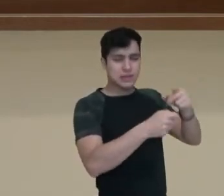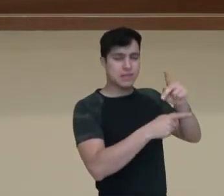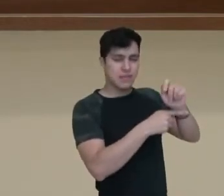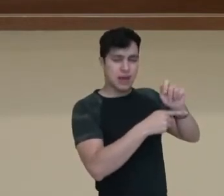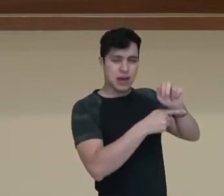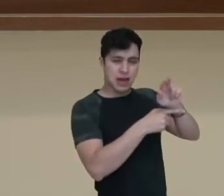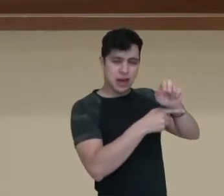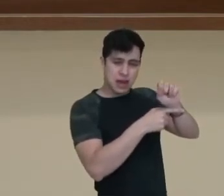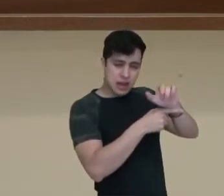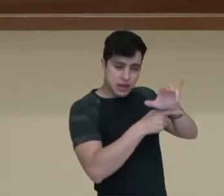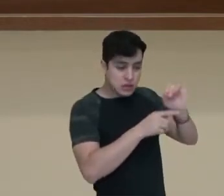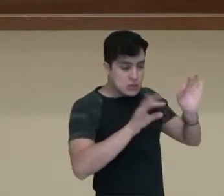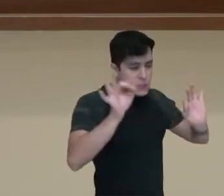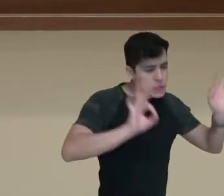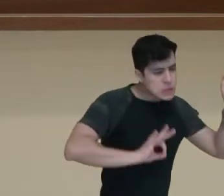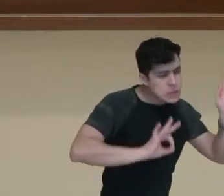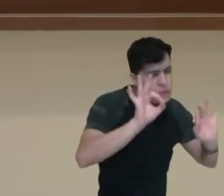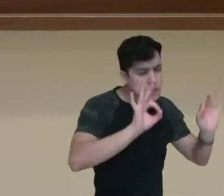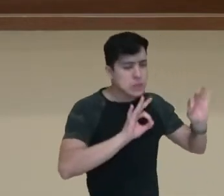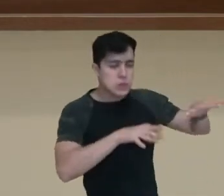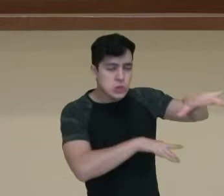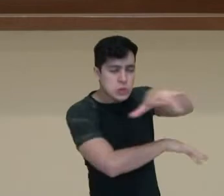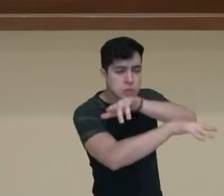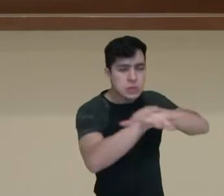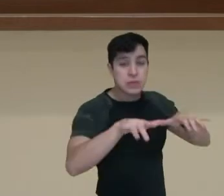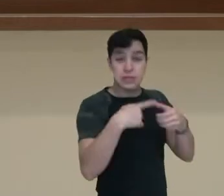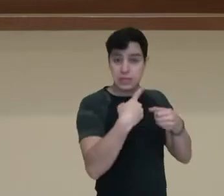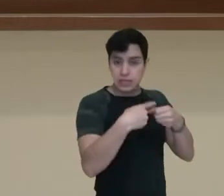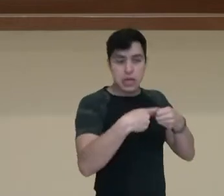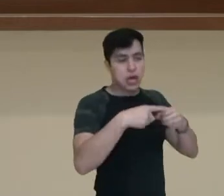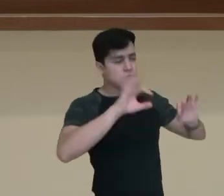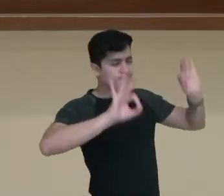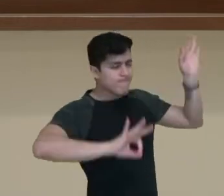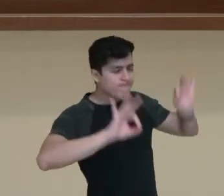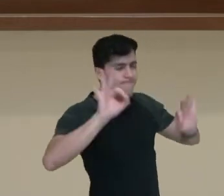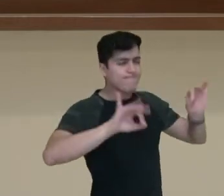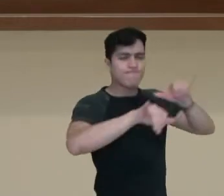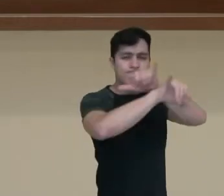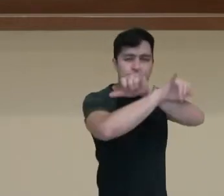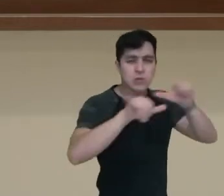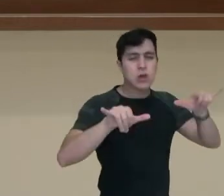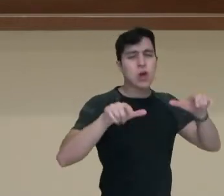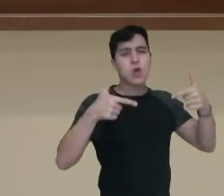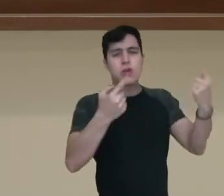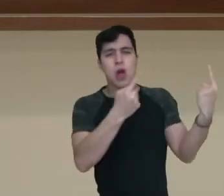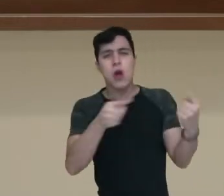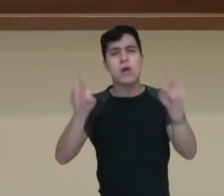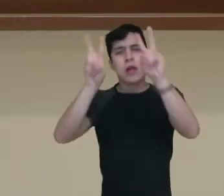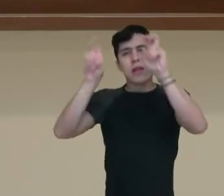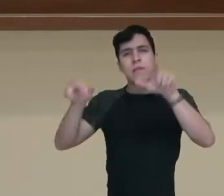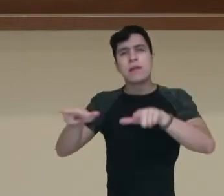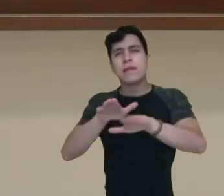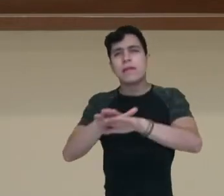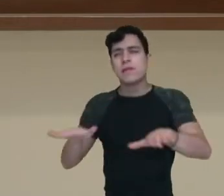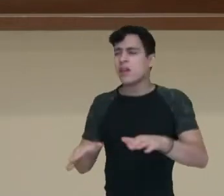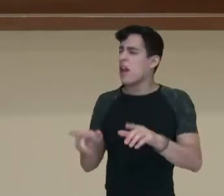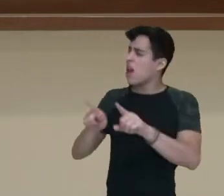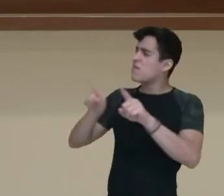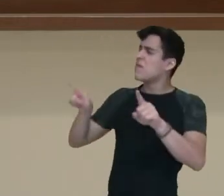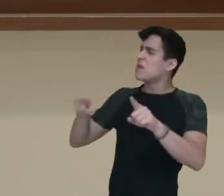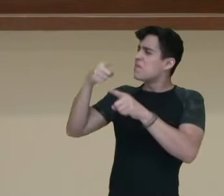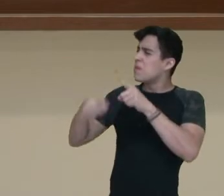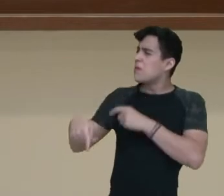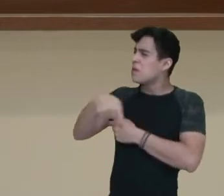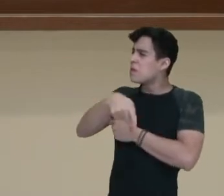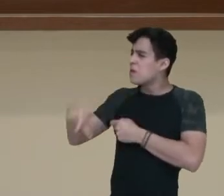uma campanha municipal de enfrentamento ao trabalho infantil. Professora, mas não é proibido? É proibido.